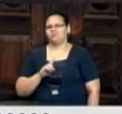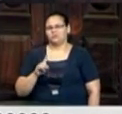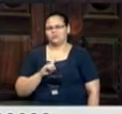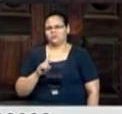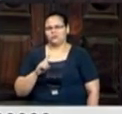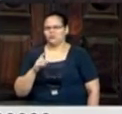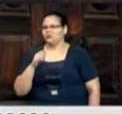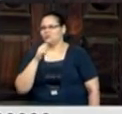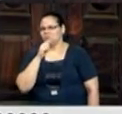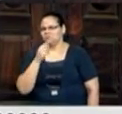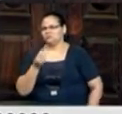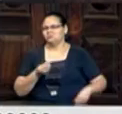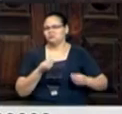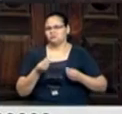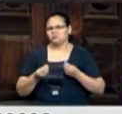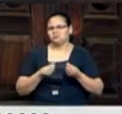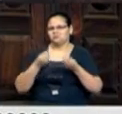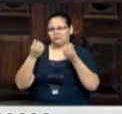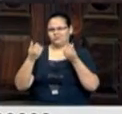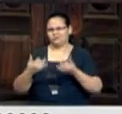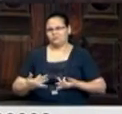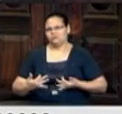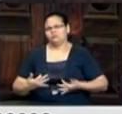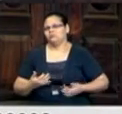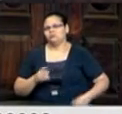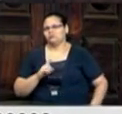tem justificativa e nem